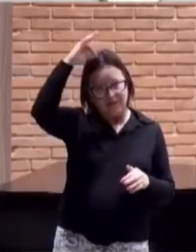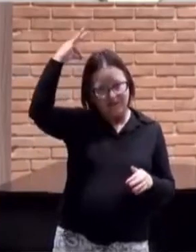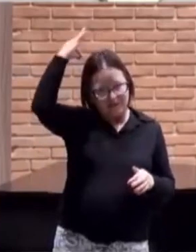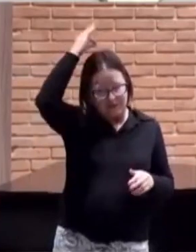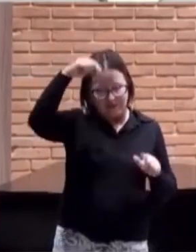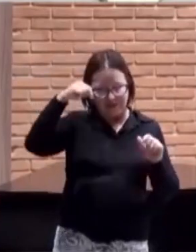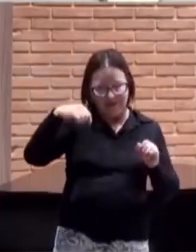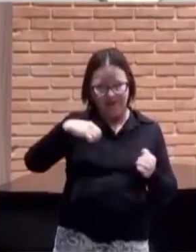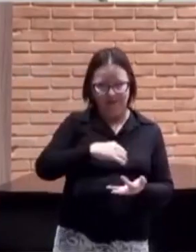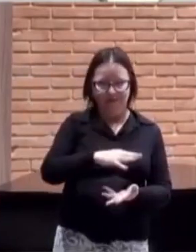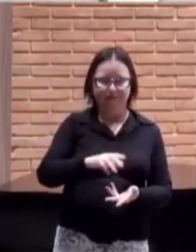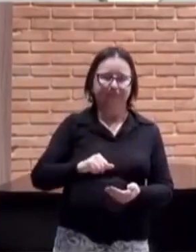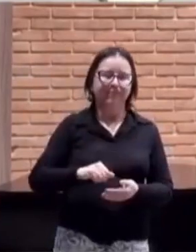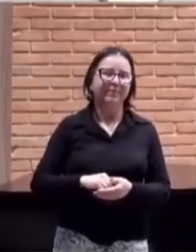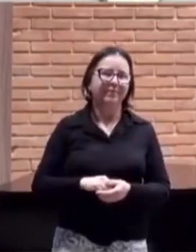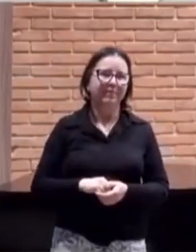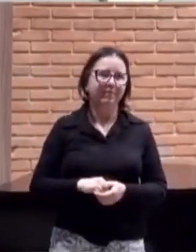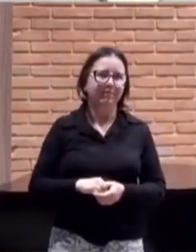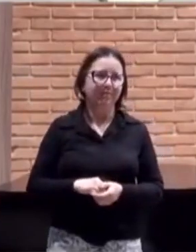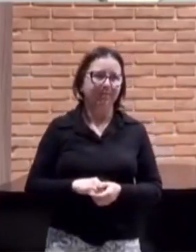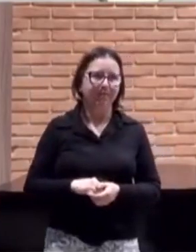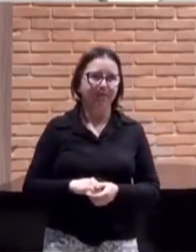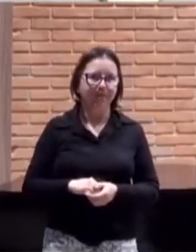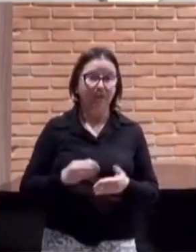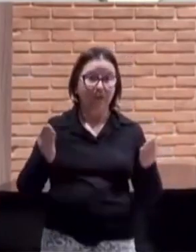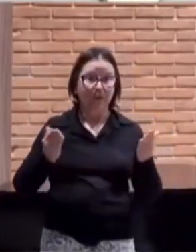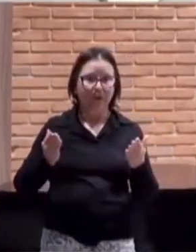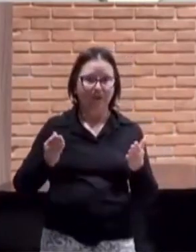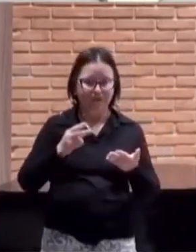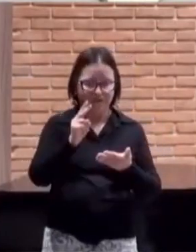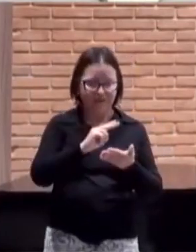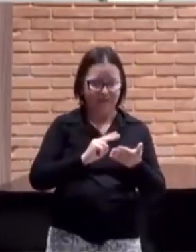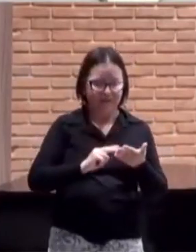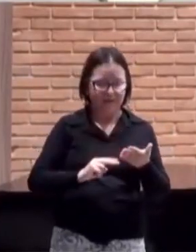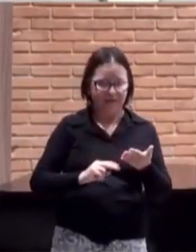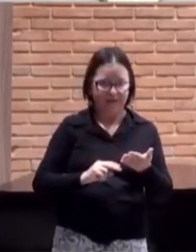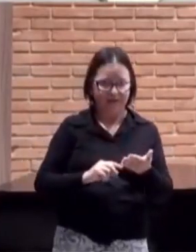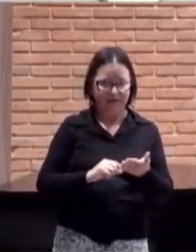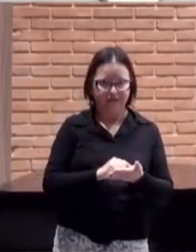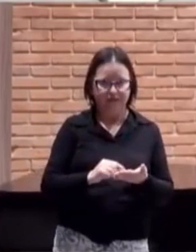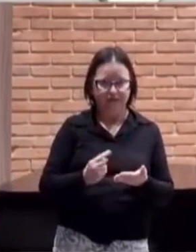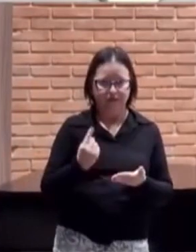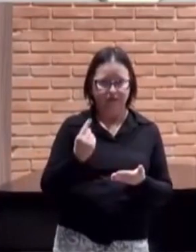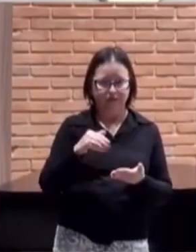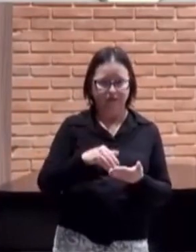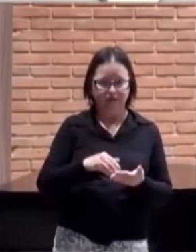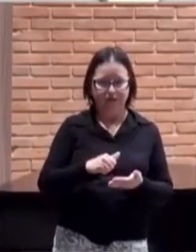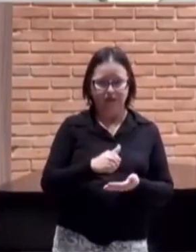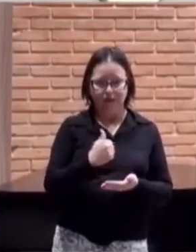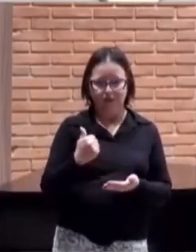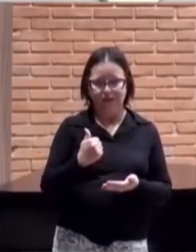mundo. Hoje nós vamos ler os versículos de 1 a 11.